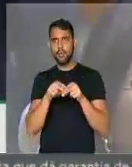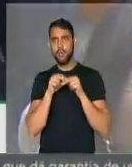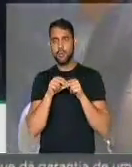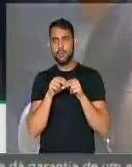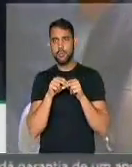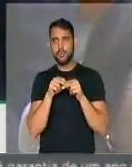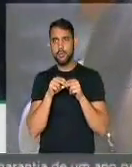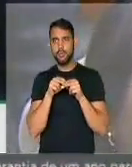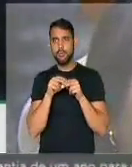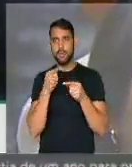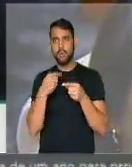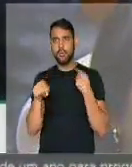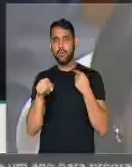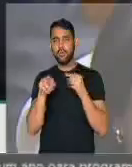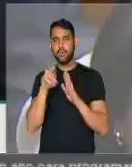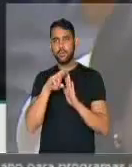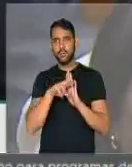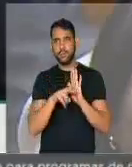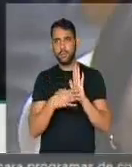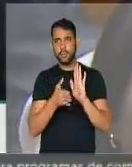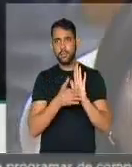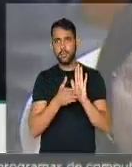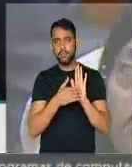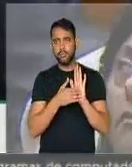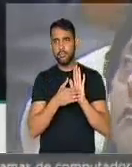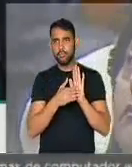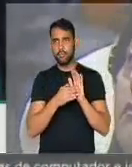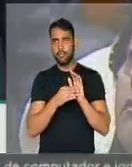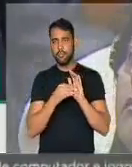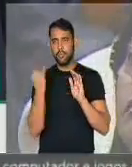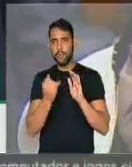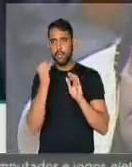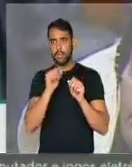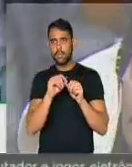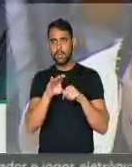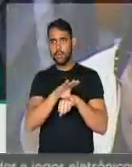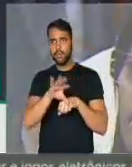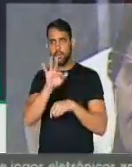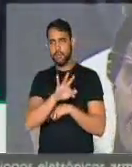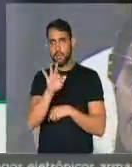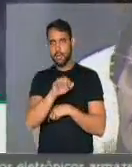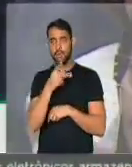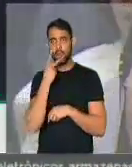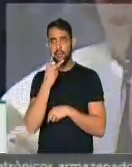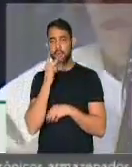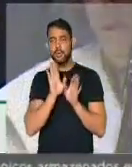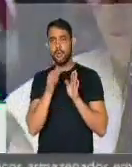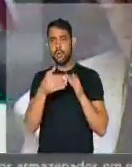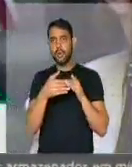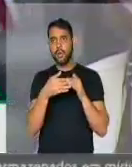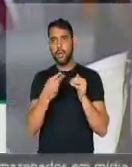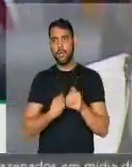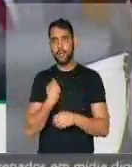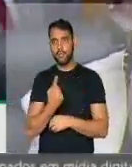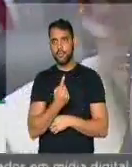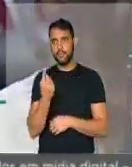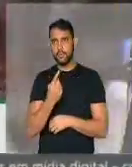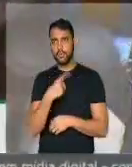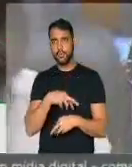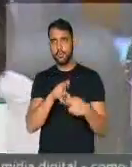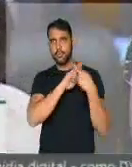isso fere preceitos indispensáveis, fundamentais da Constituição Federal, que diz respeito à individualização